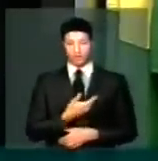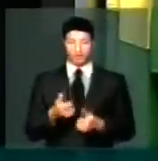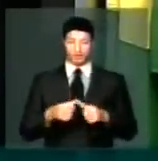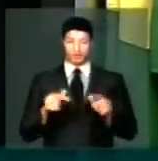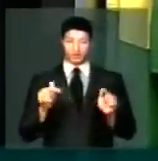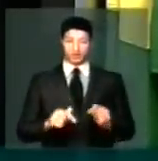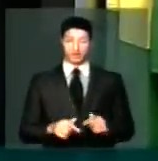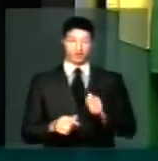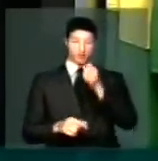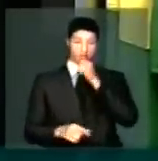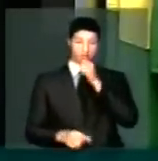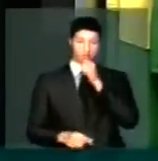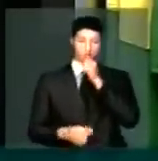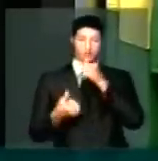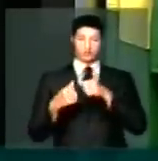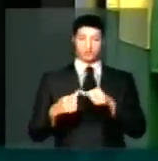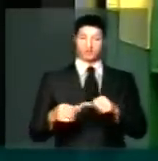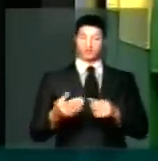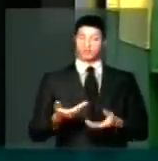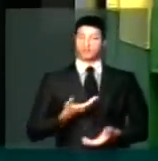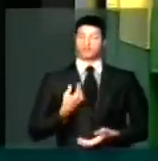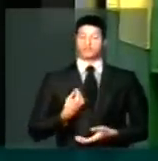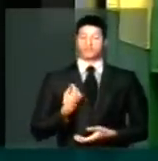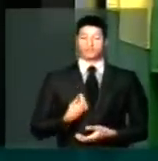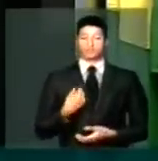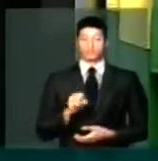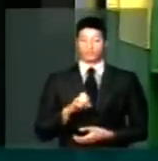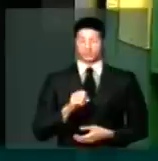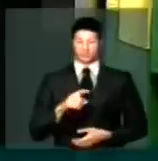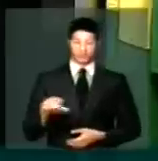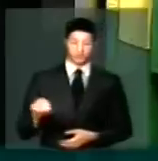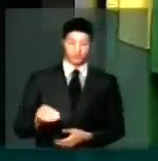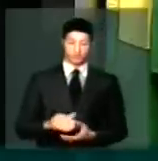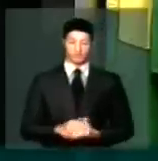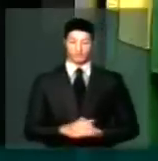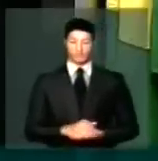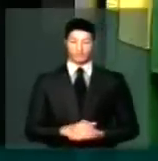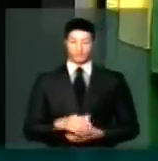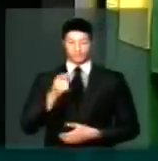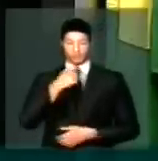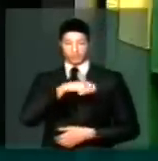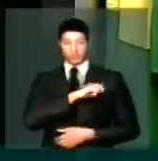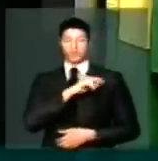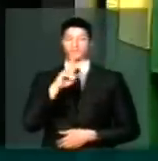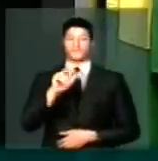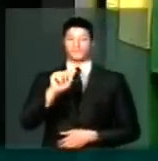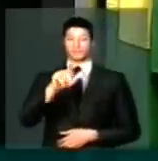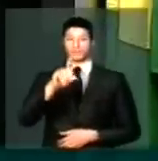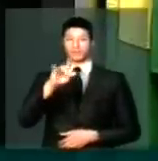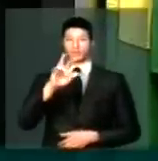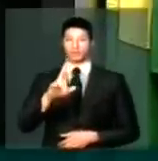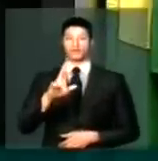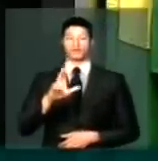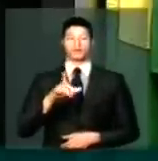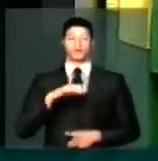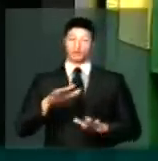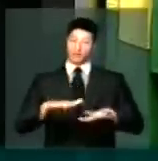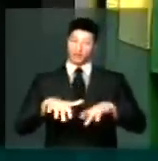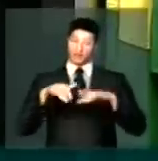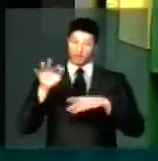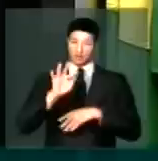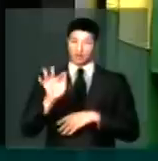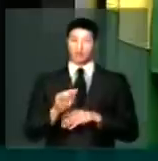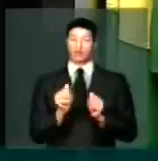que aqui ainda estão prestigiando esta sessão. Delegado Valdir, vem para a Câmara